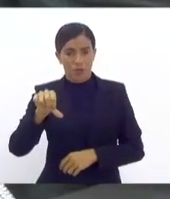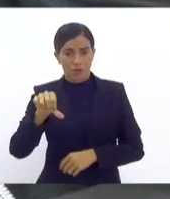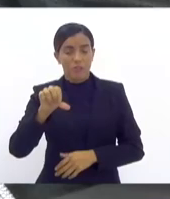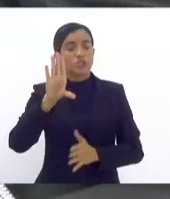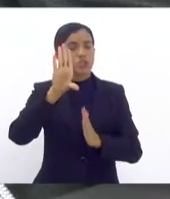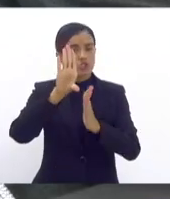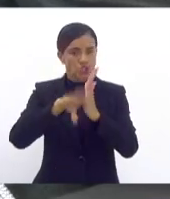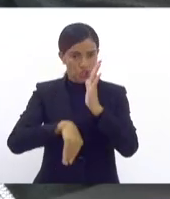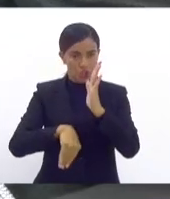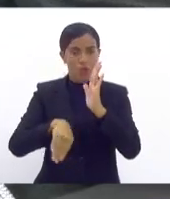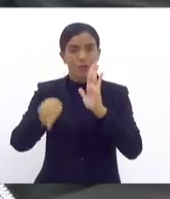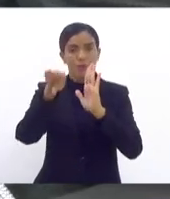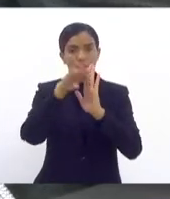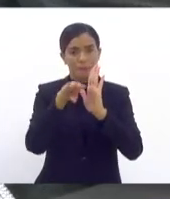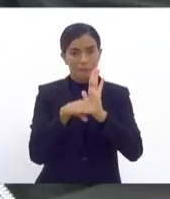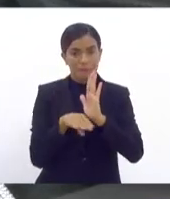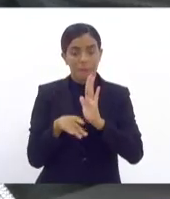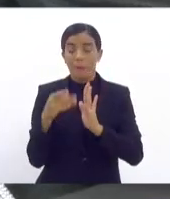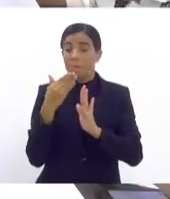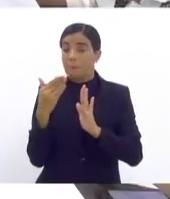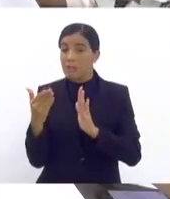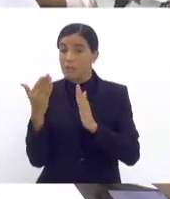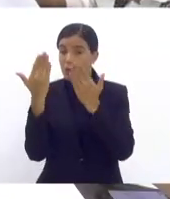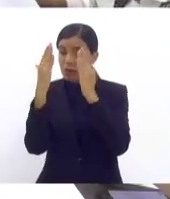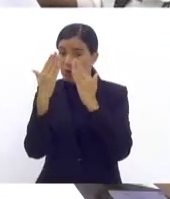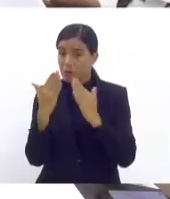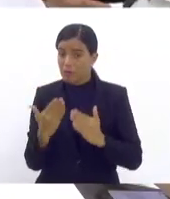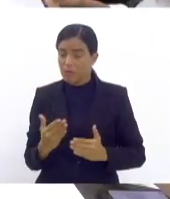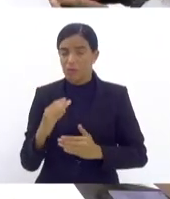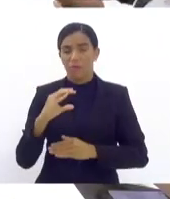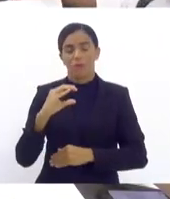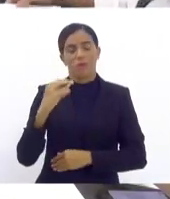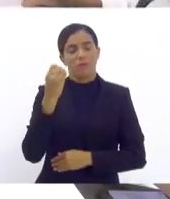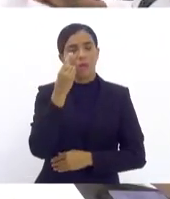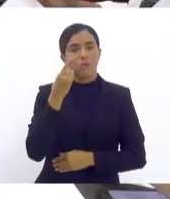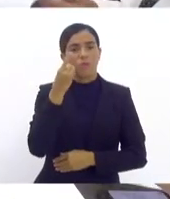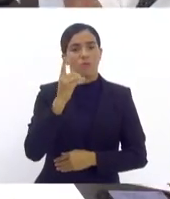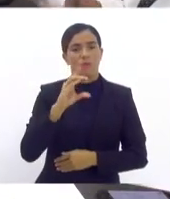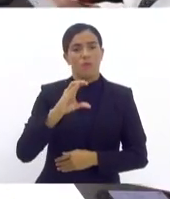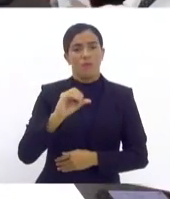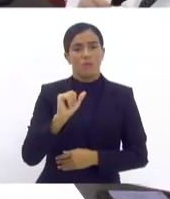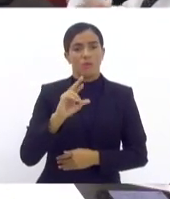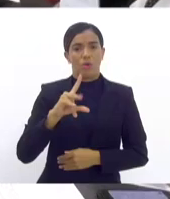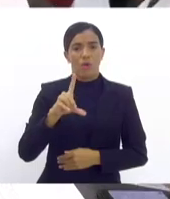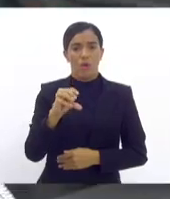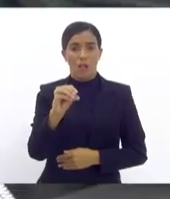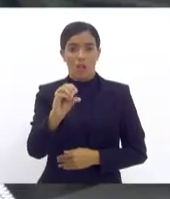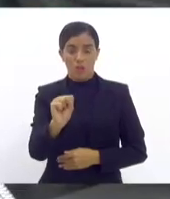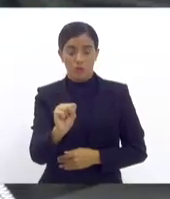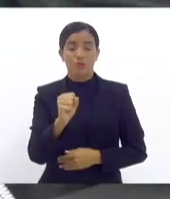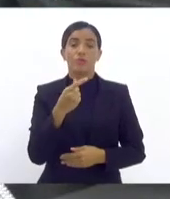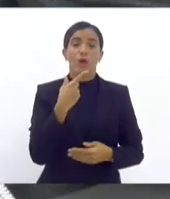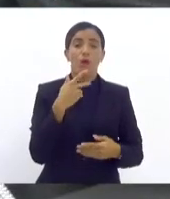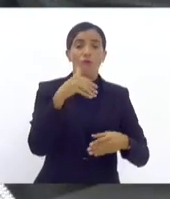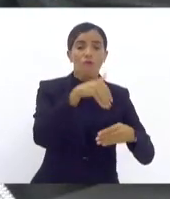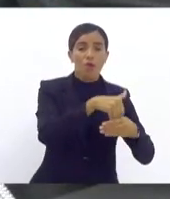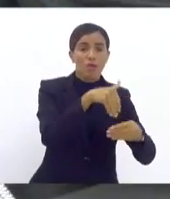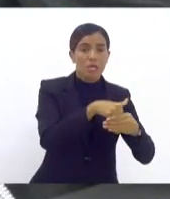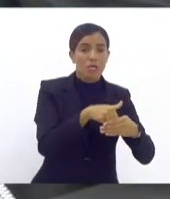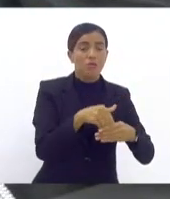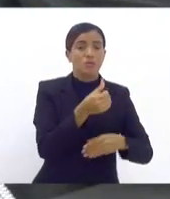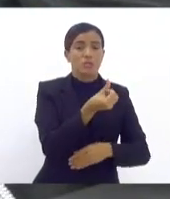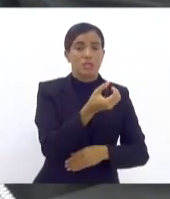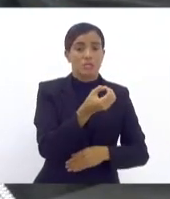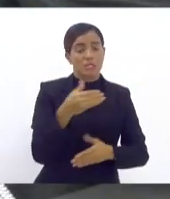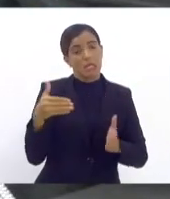pauta com pedido de vista para o deputado Carlos Mink. Então, votando do 60 ao 71